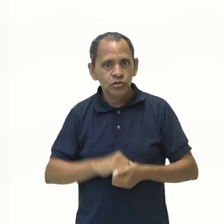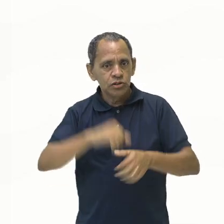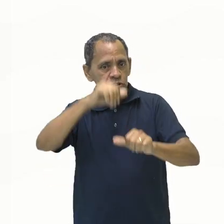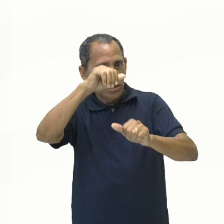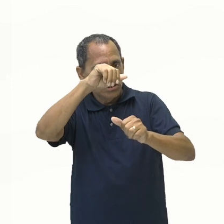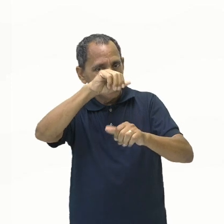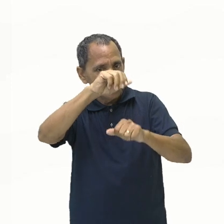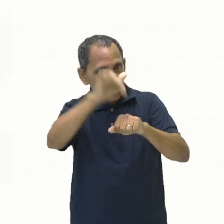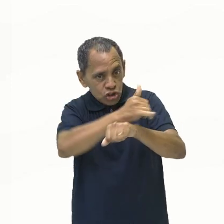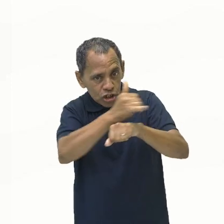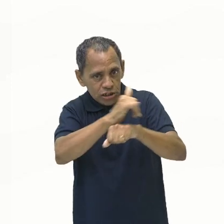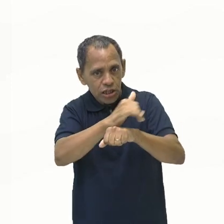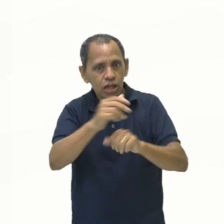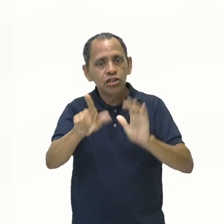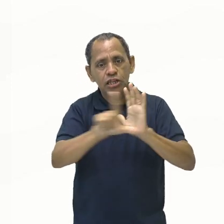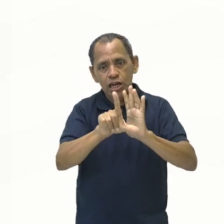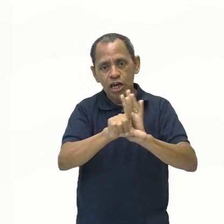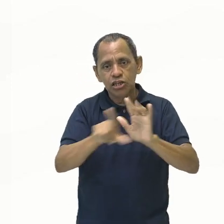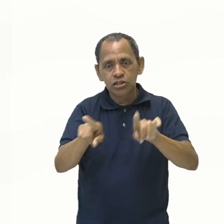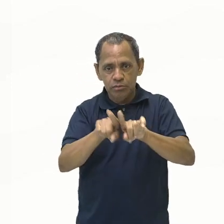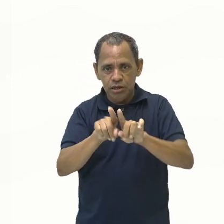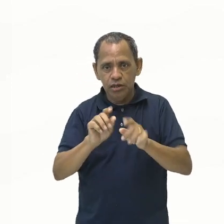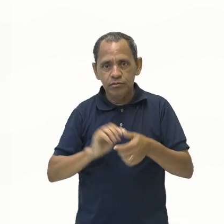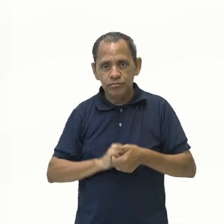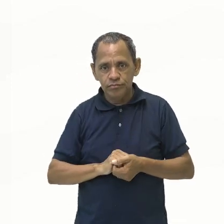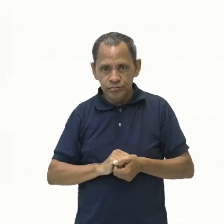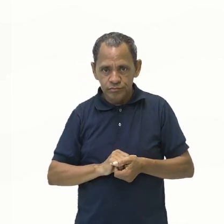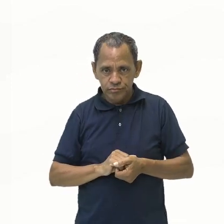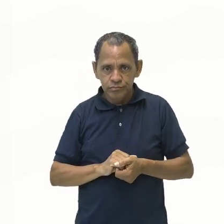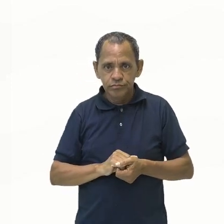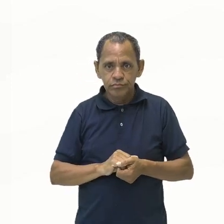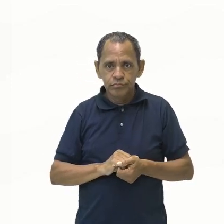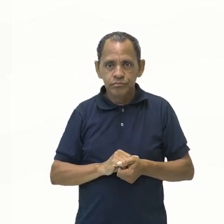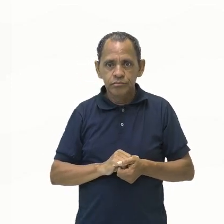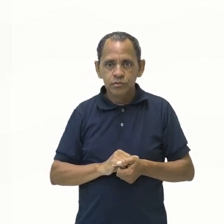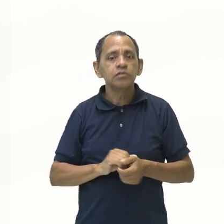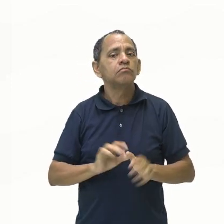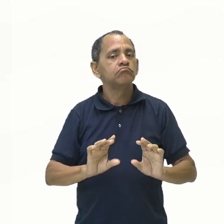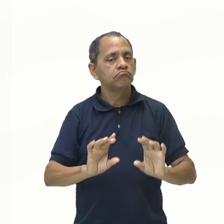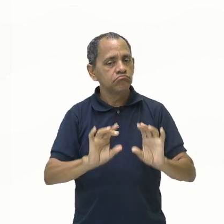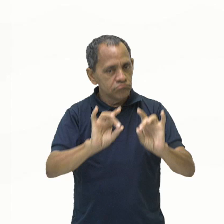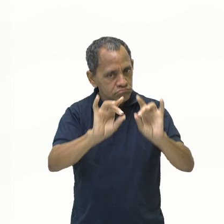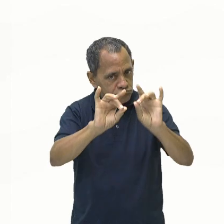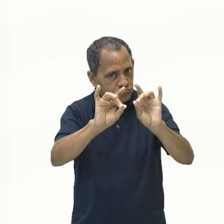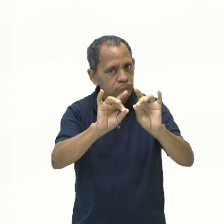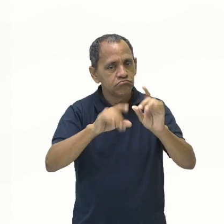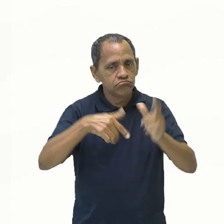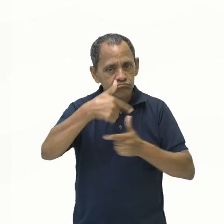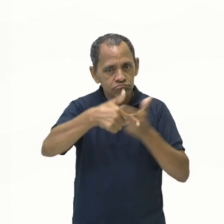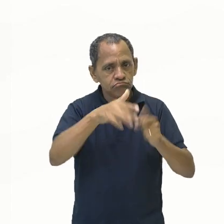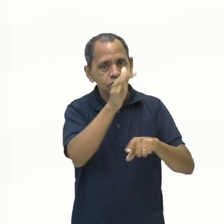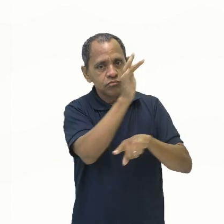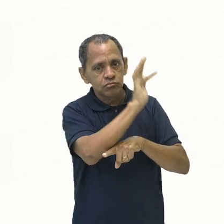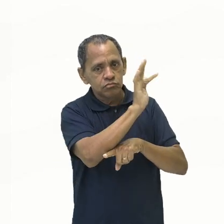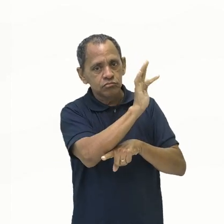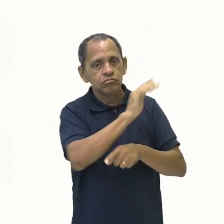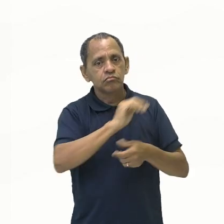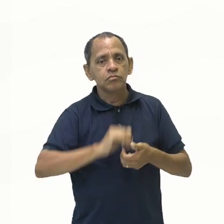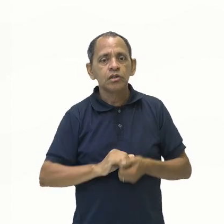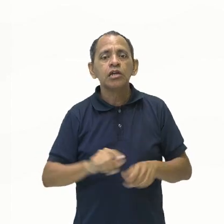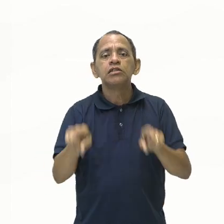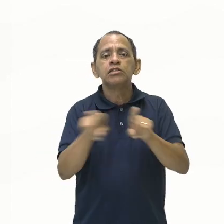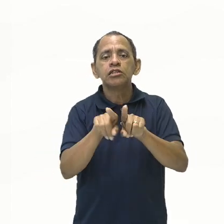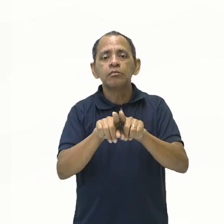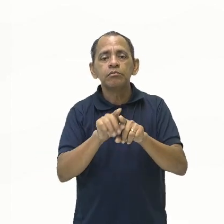tem essas distinções, essas especificidades aqui para o trabalho formal. Ele também